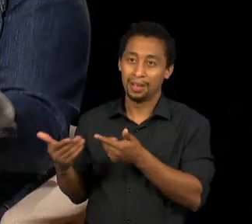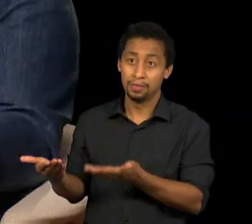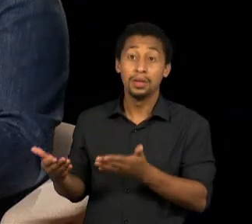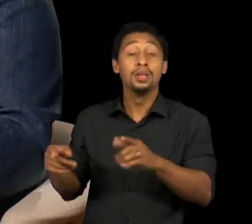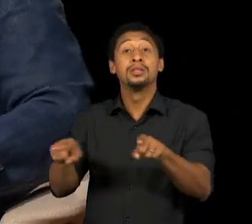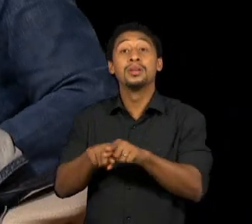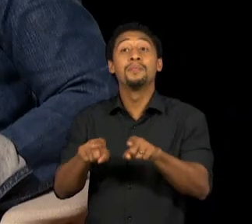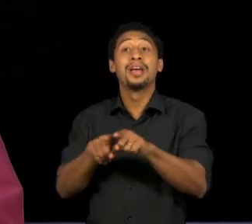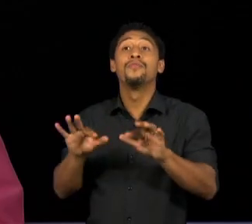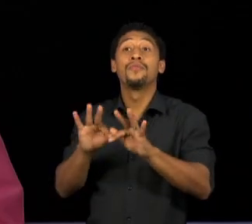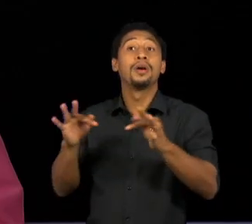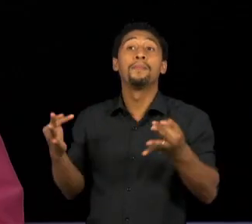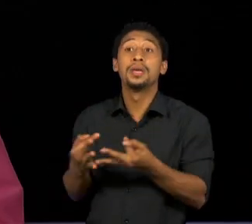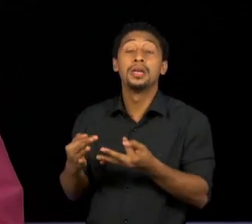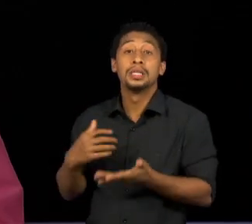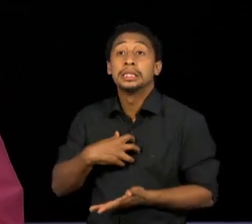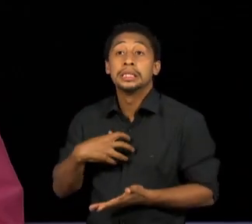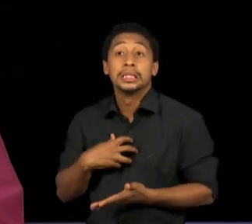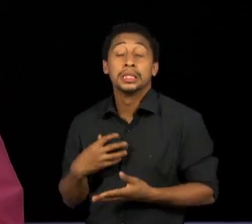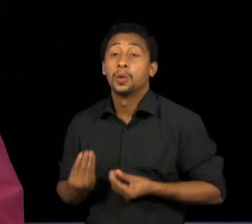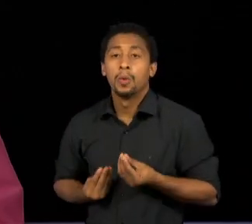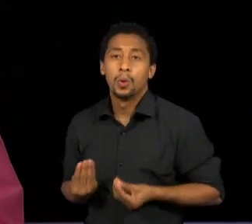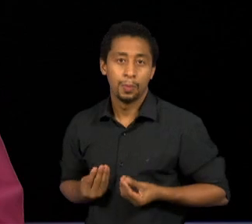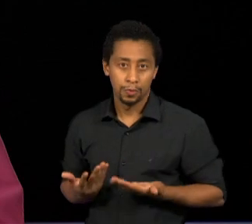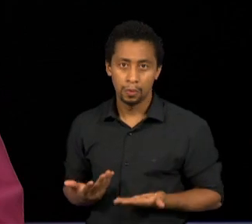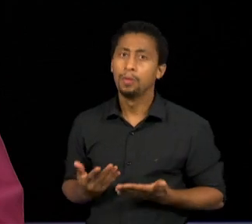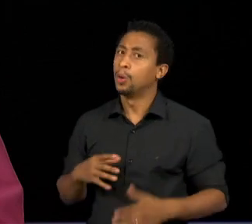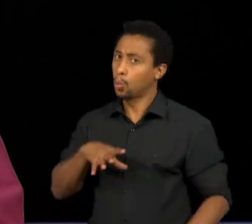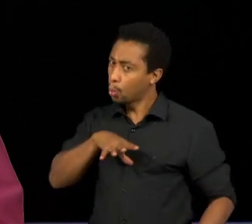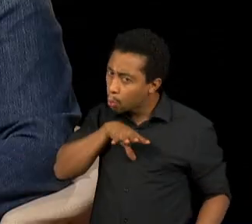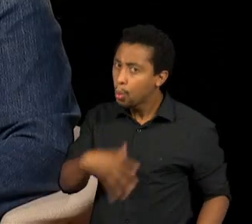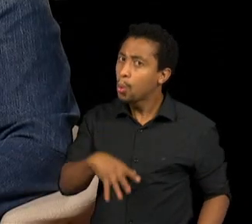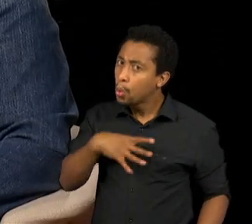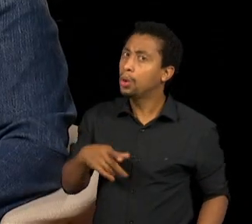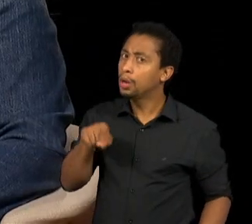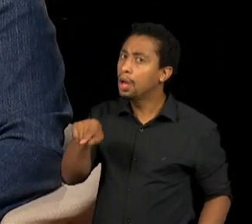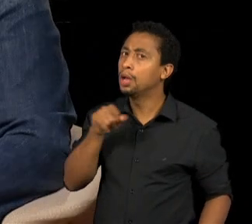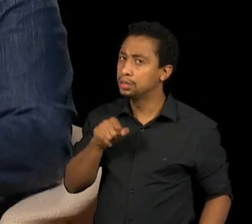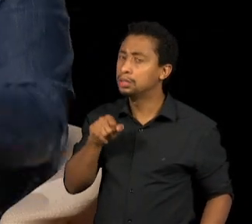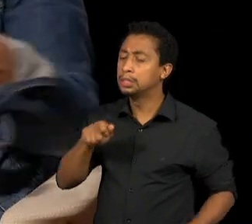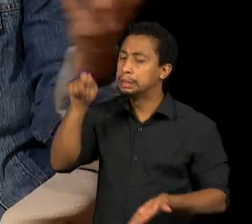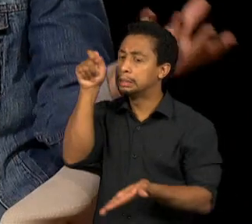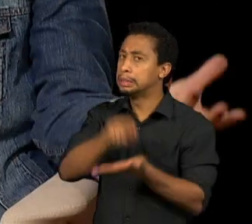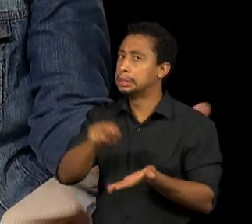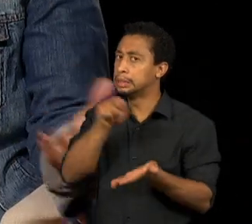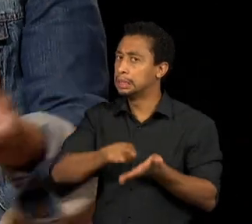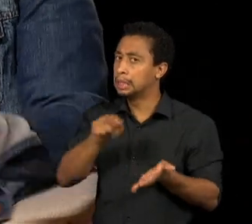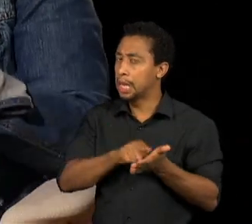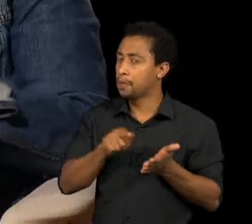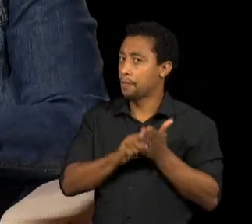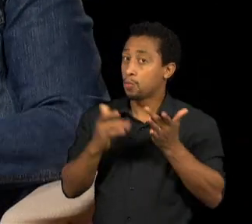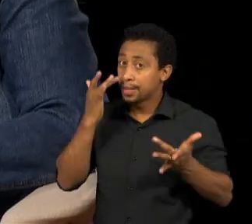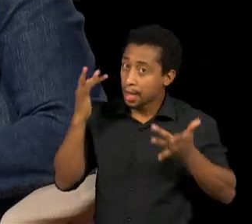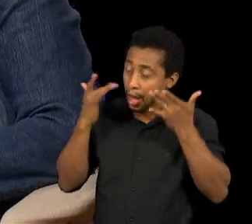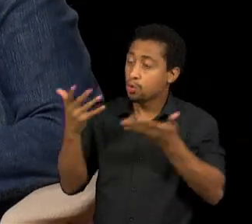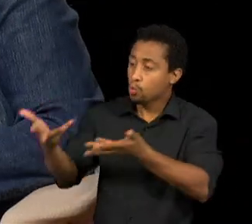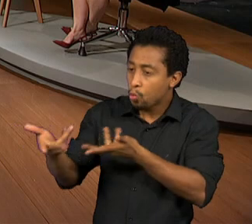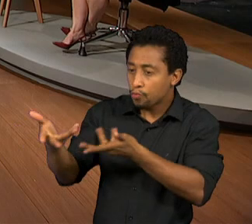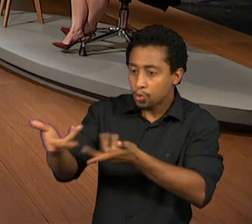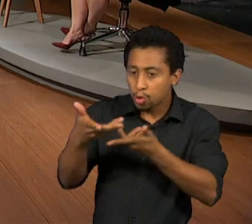família sentia. E colocar isso, ter essa coragem de pôr no teatro, né? Convidar a gente e